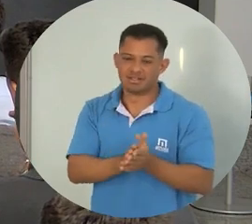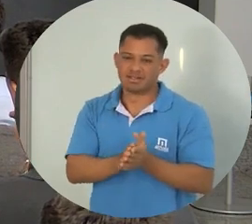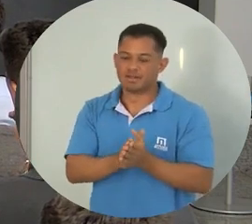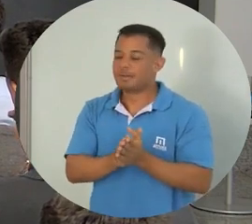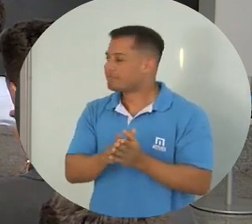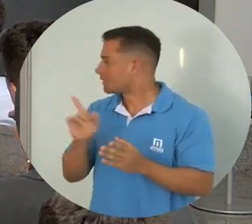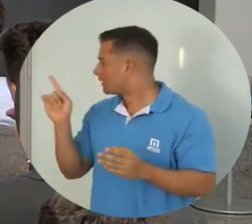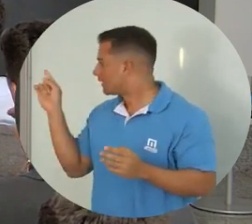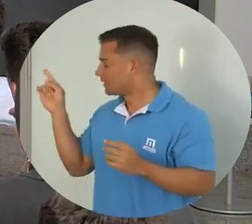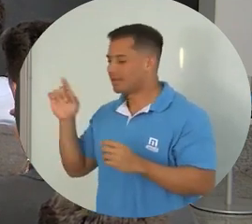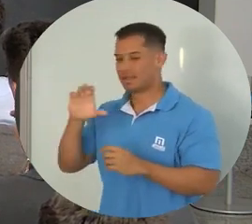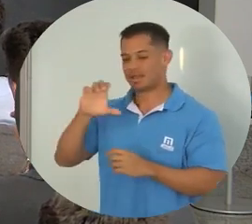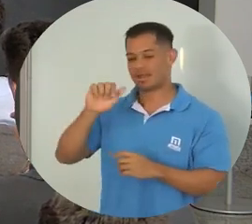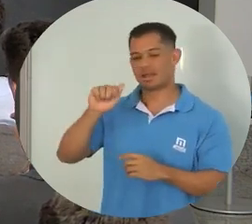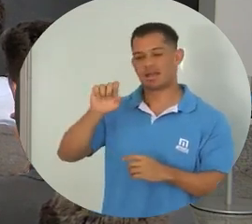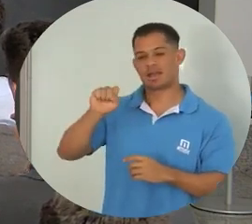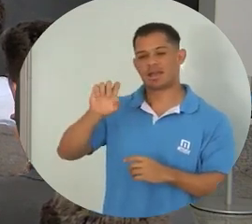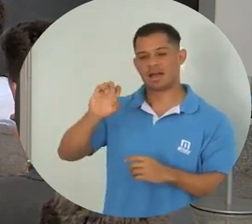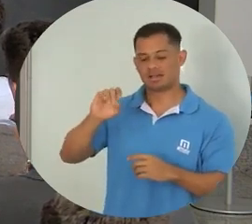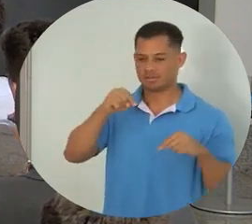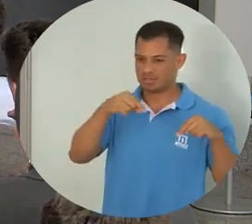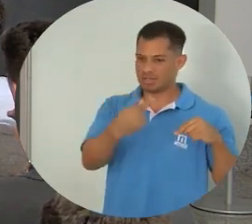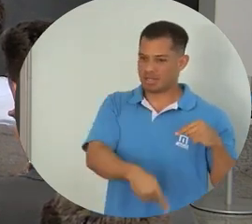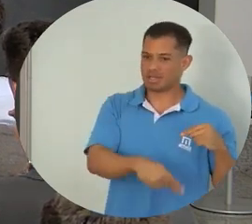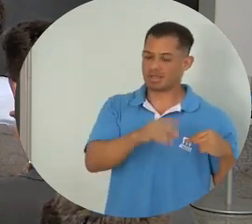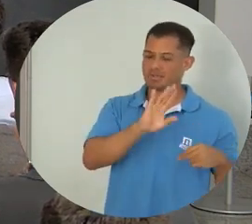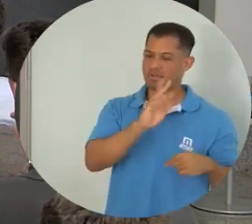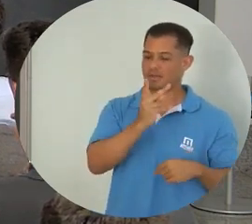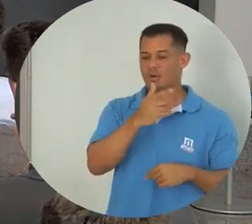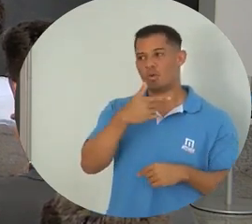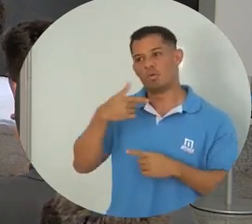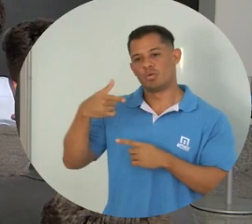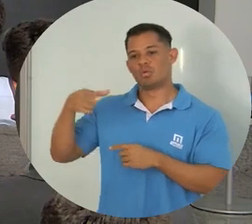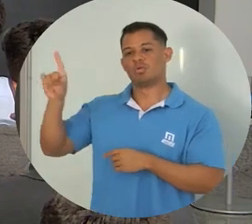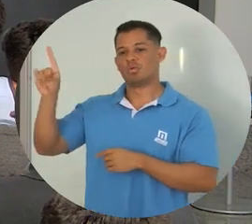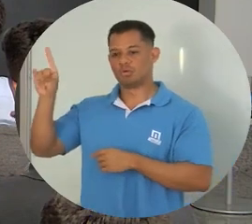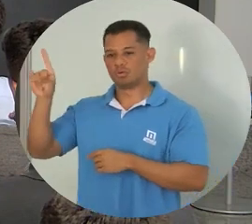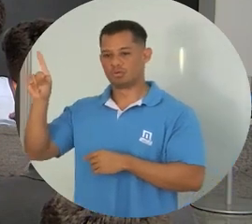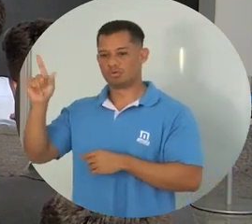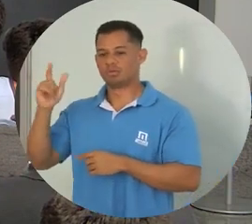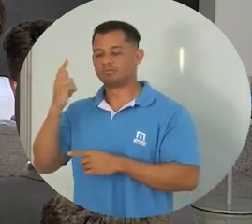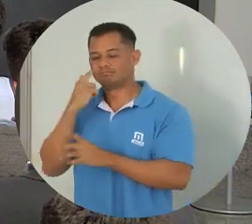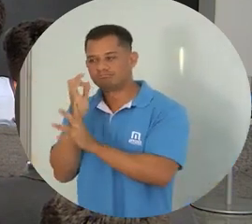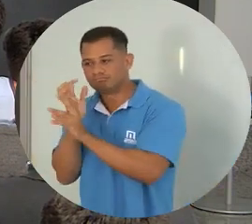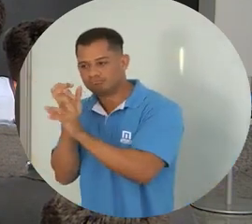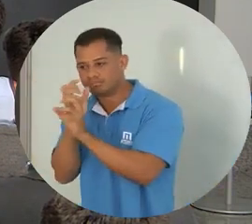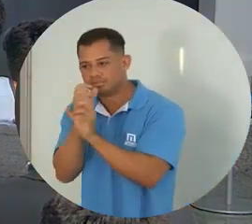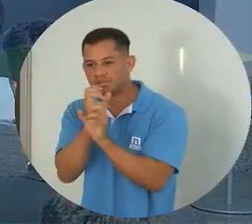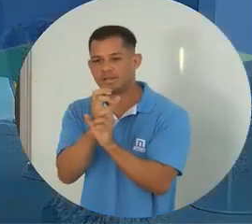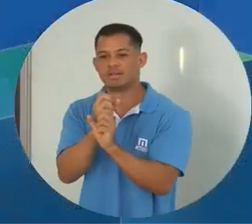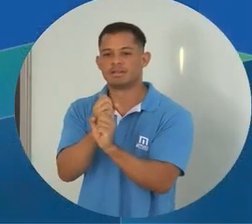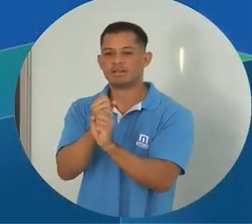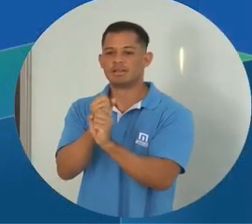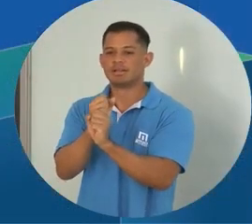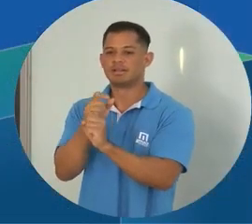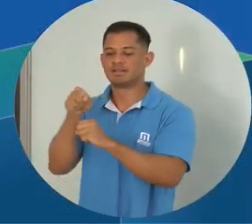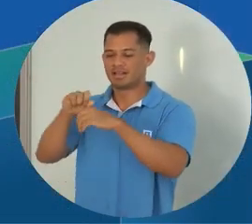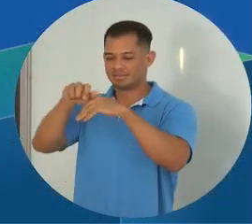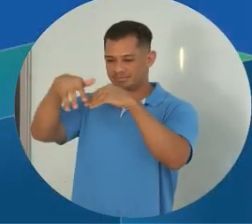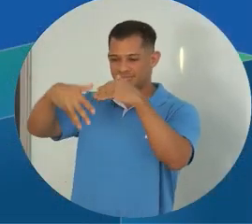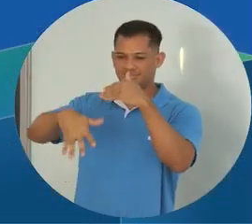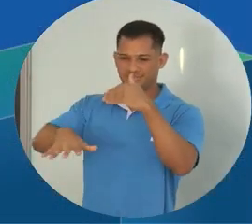tela aqui, foi de um outro evento que aportou uma quantidade representativa de sedimento